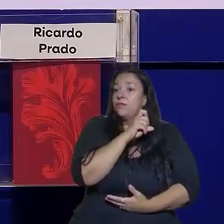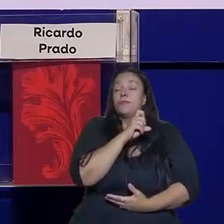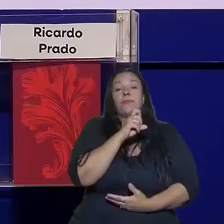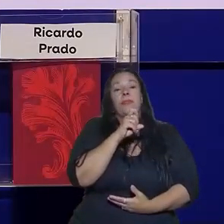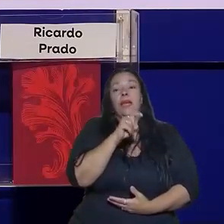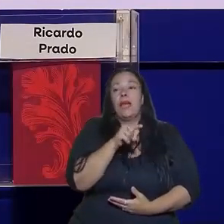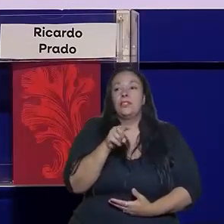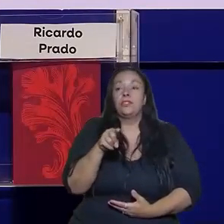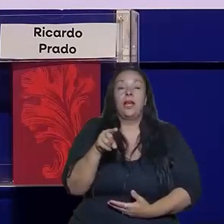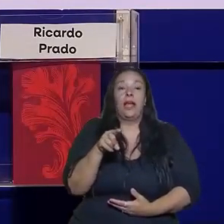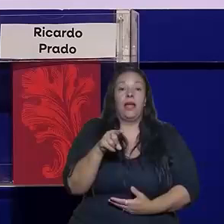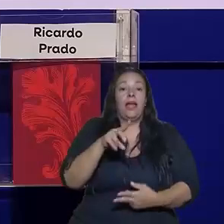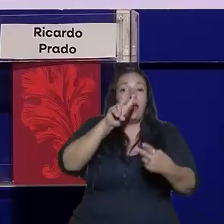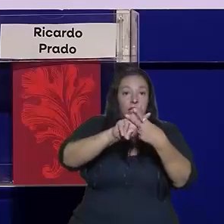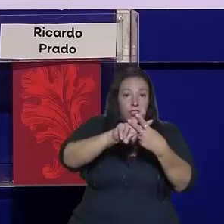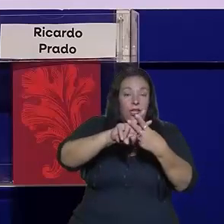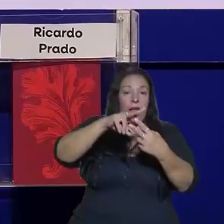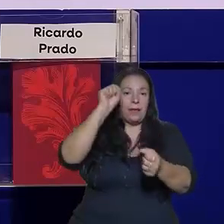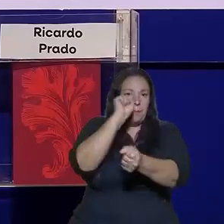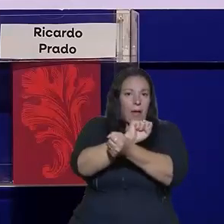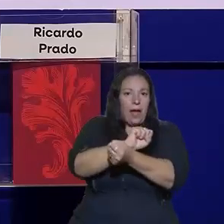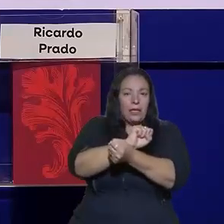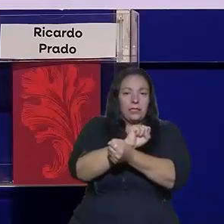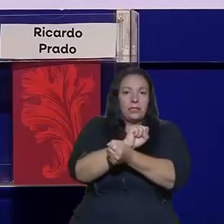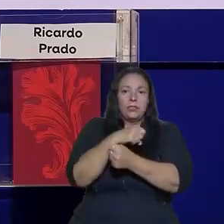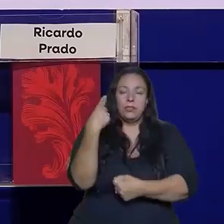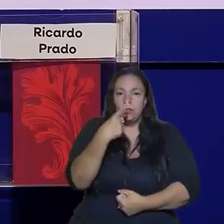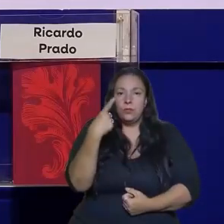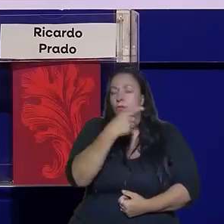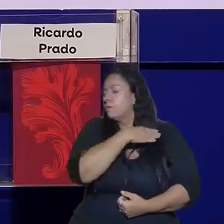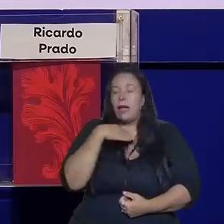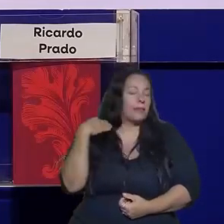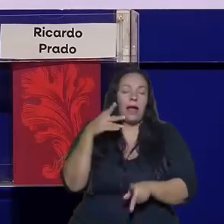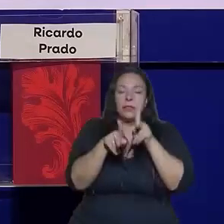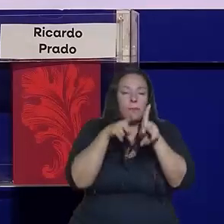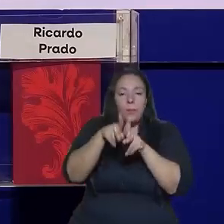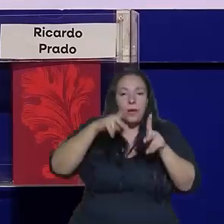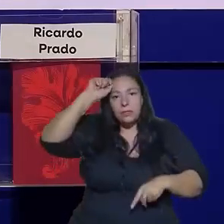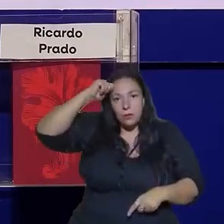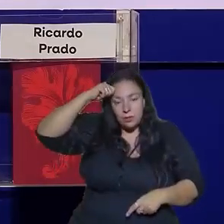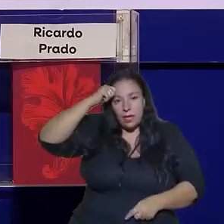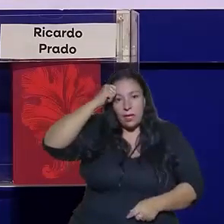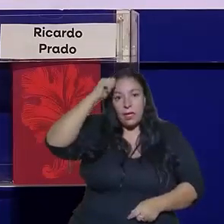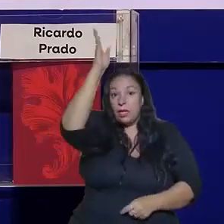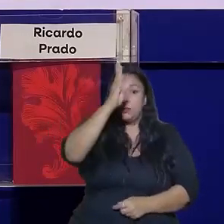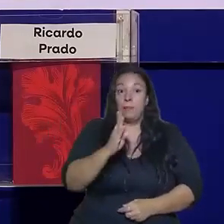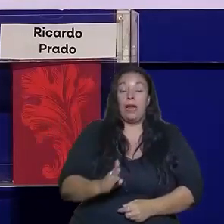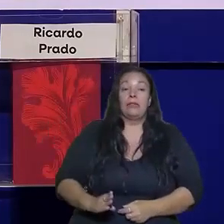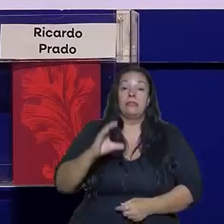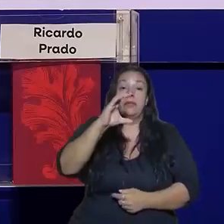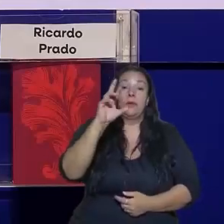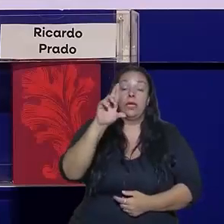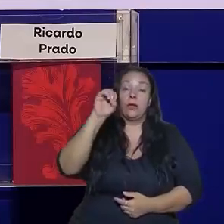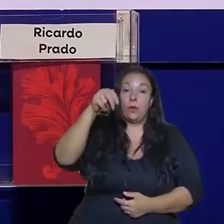de Nos Matar. É um livro que trata do genocídio da população negra no Brasil em crônicas,